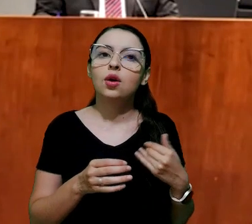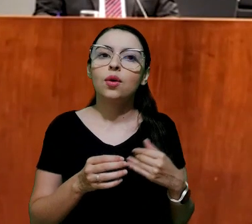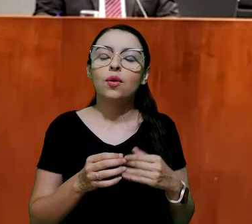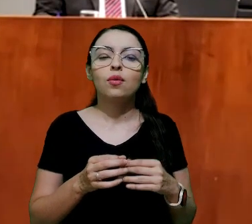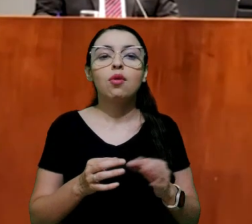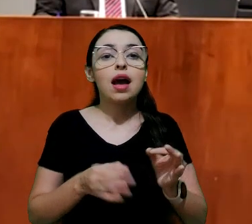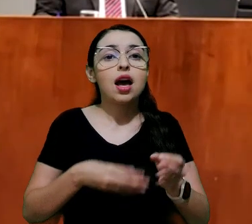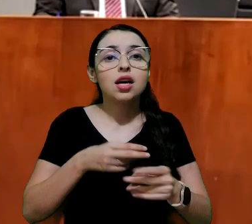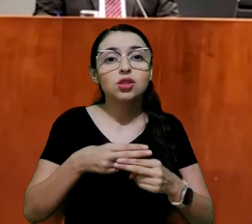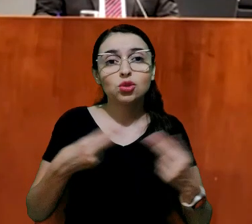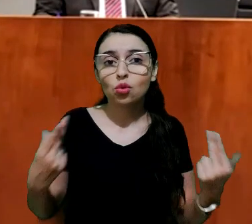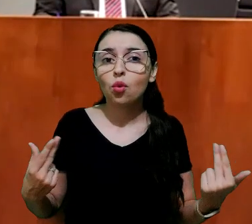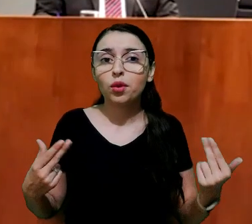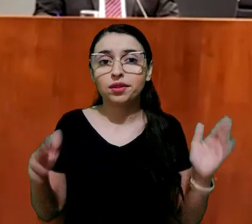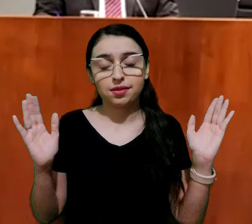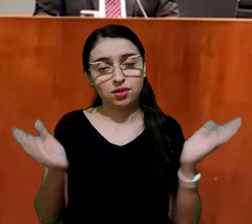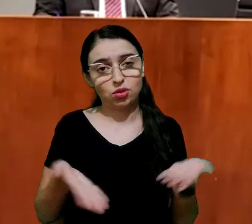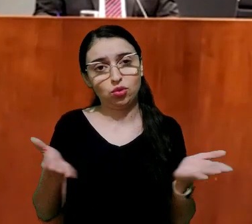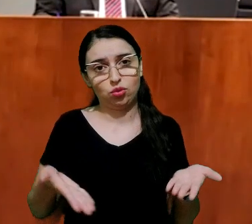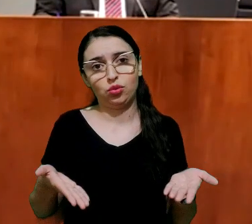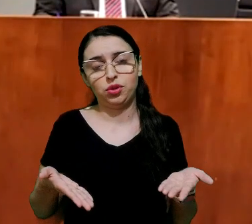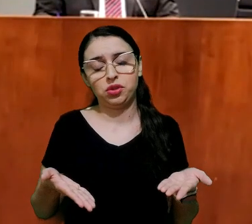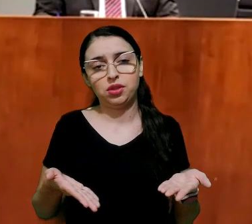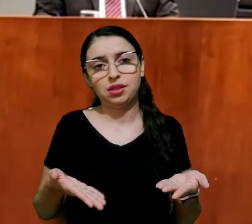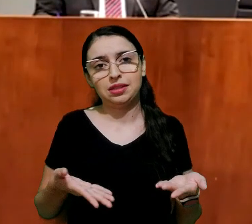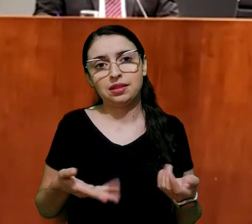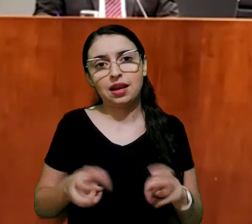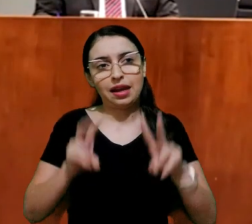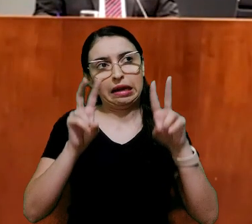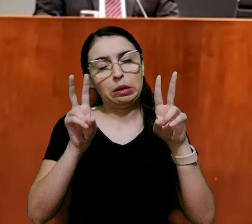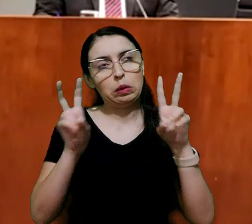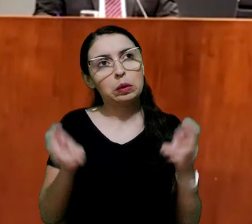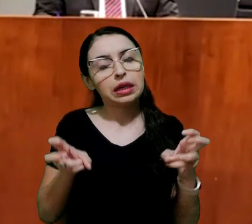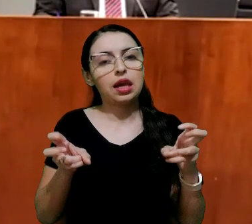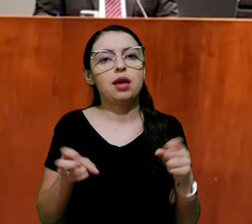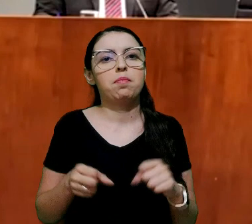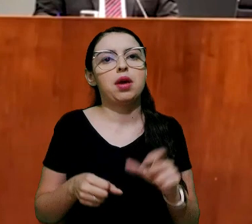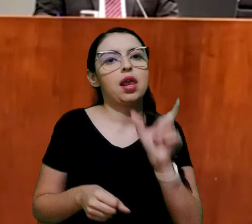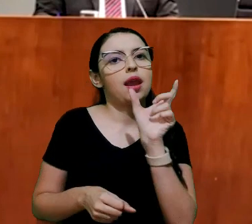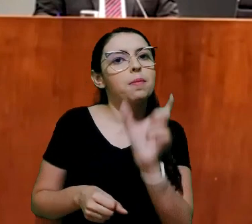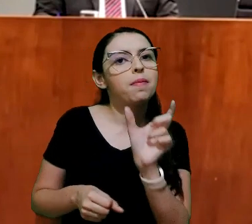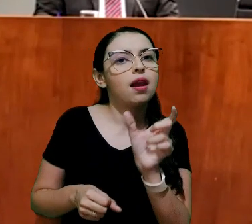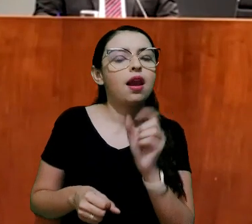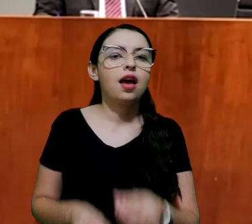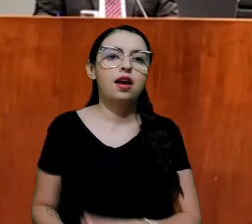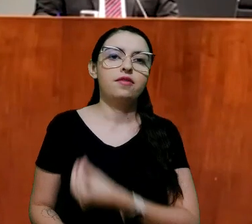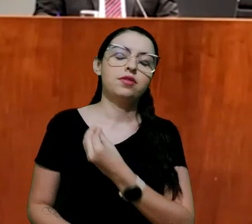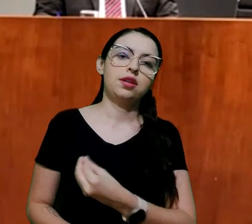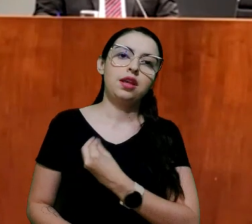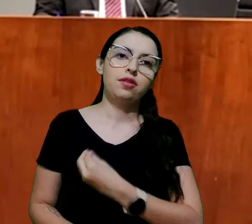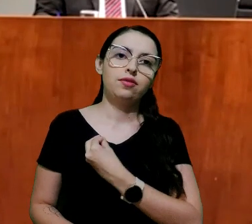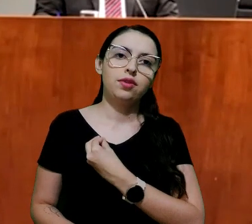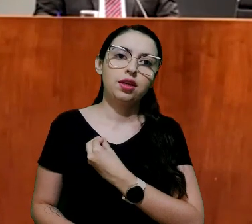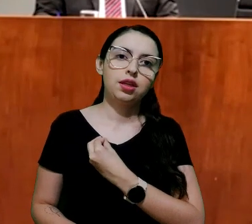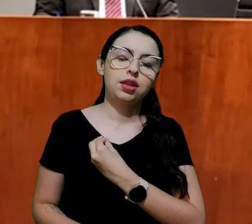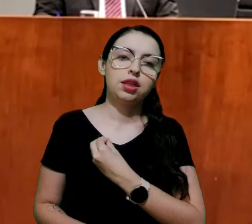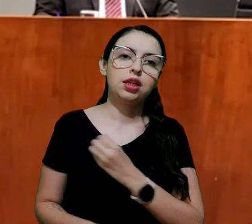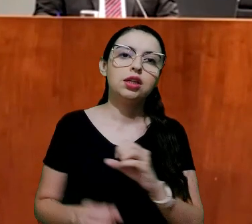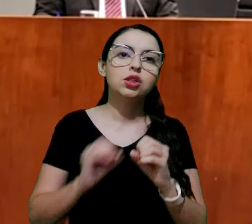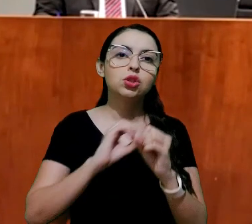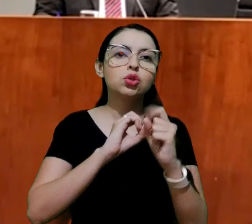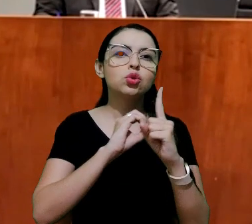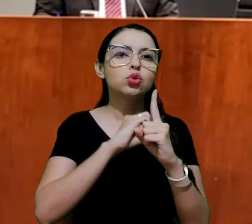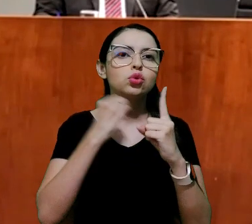atual desta palavra no contexto da vida social. Nós temos cumprido a